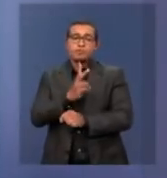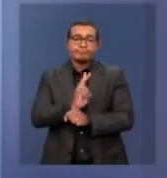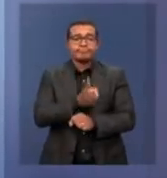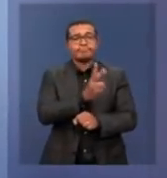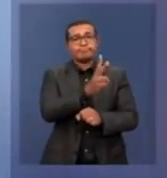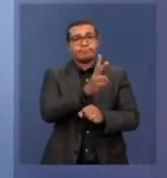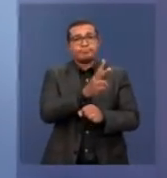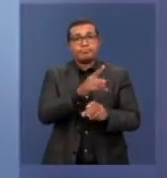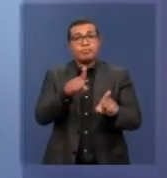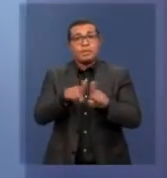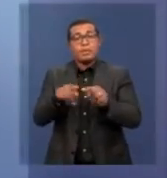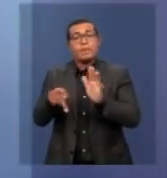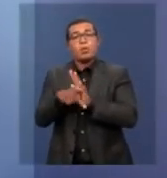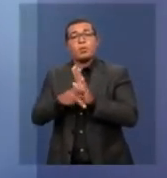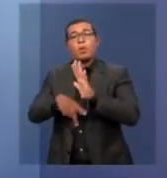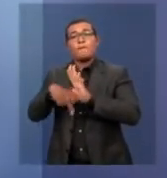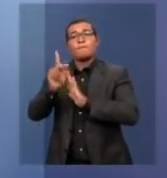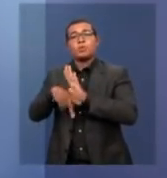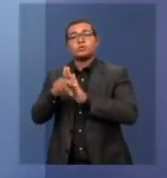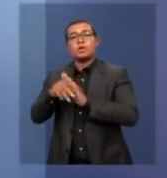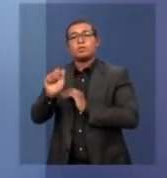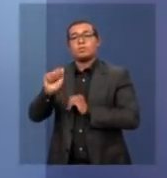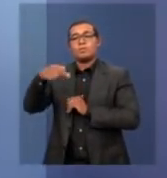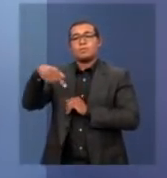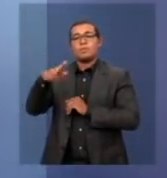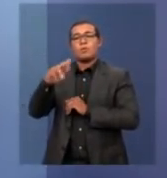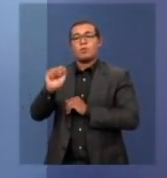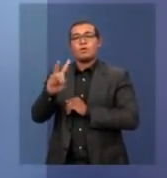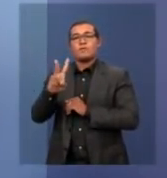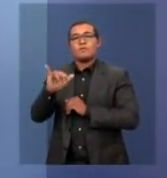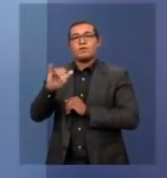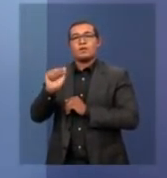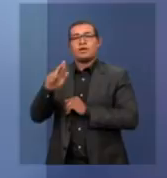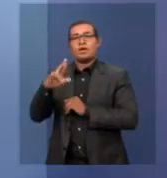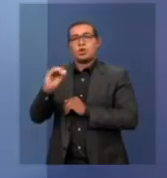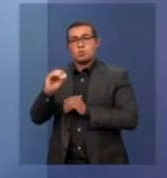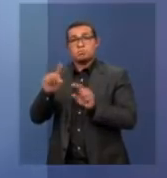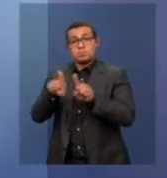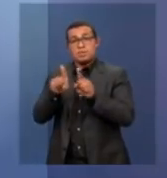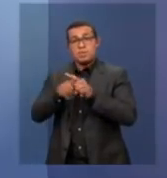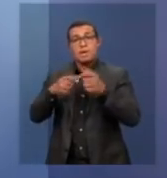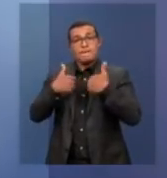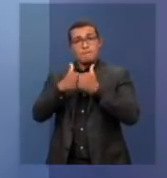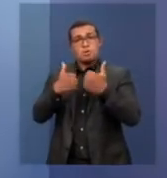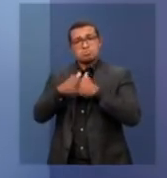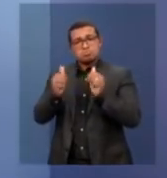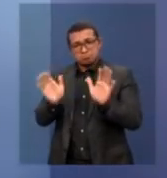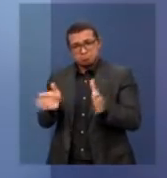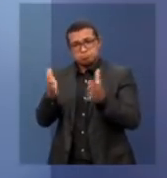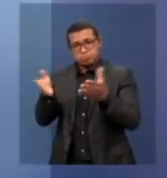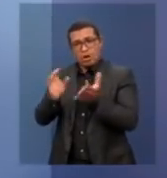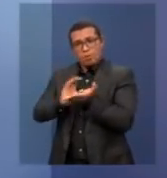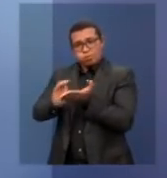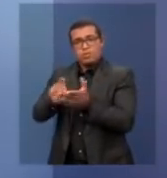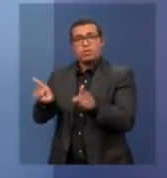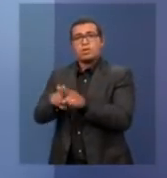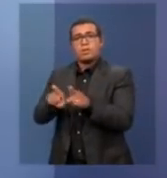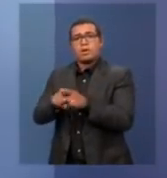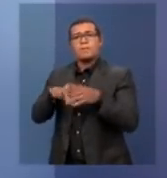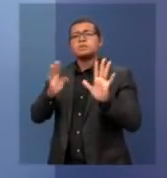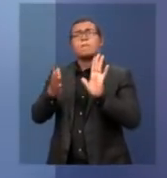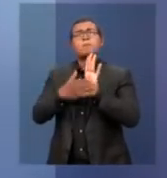projeto do aquaviário e investimos muito no transcol sim conheceu com a sua proposta para que ele possa melhorar a mobilidade